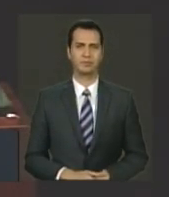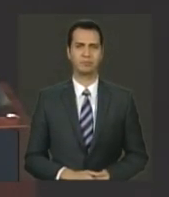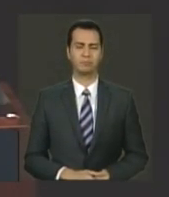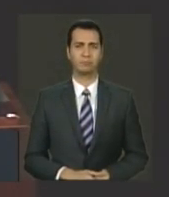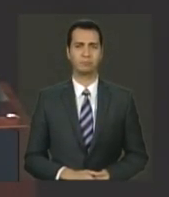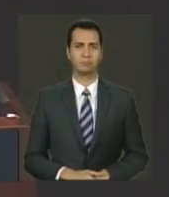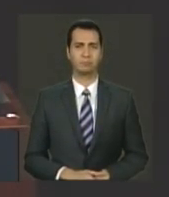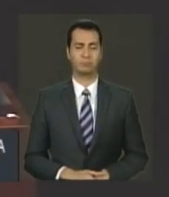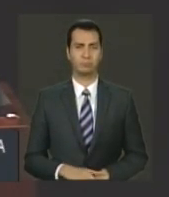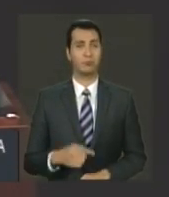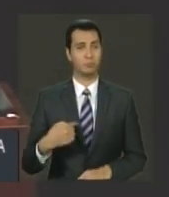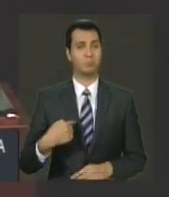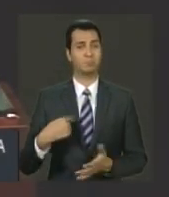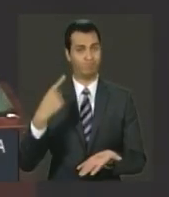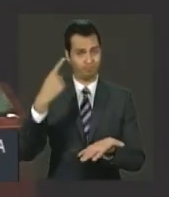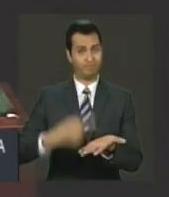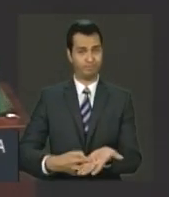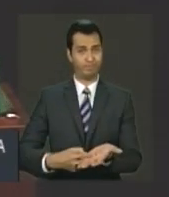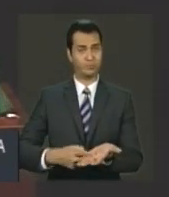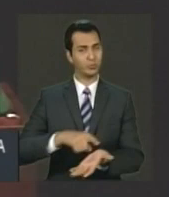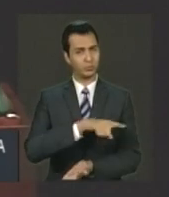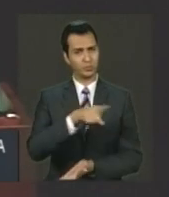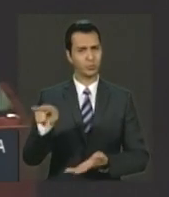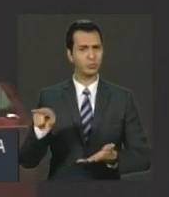conto com o auxílio de todos